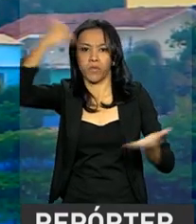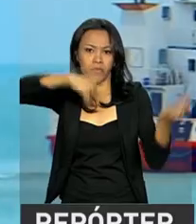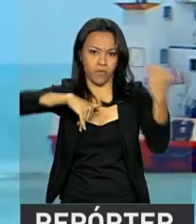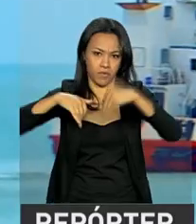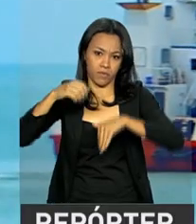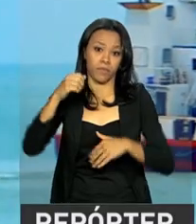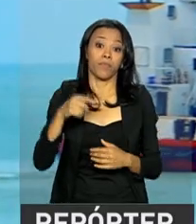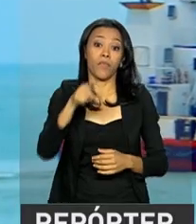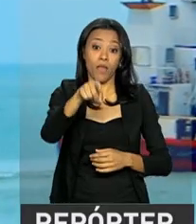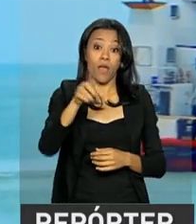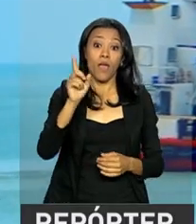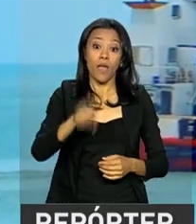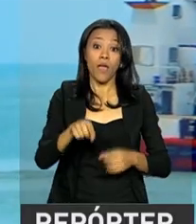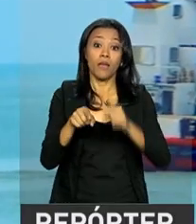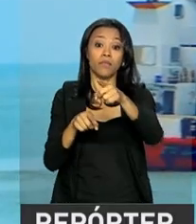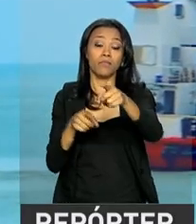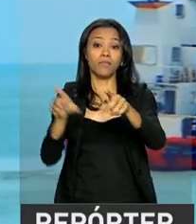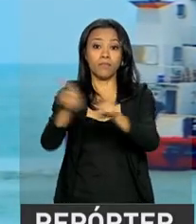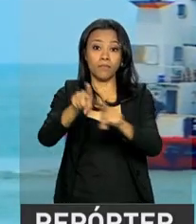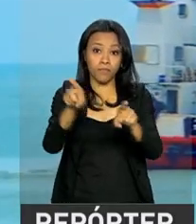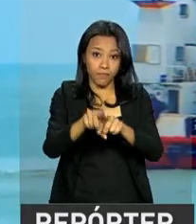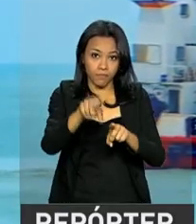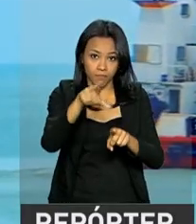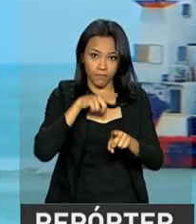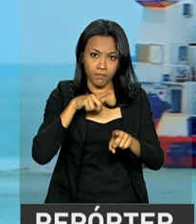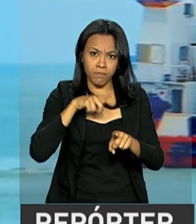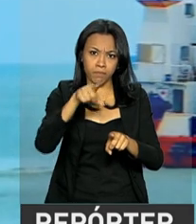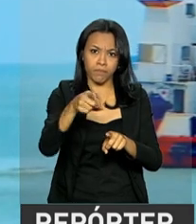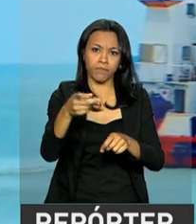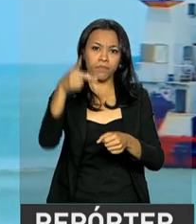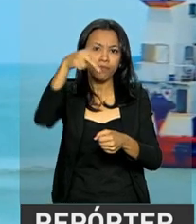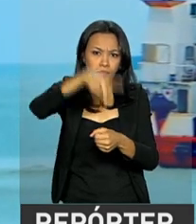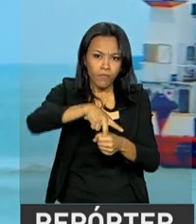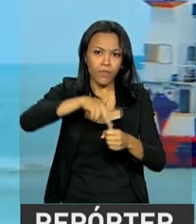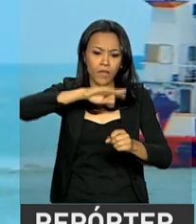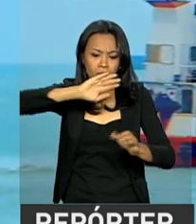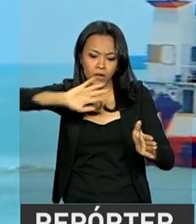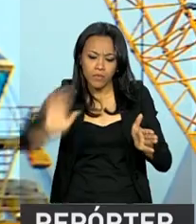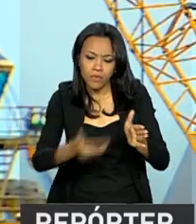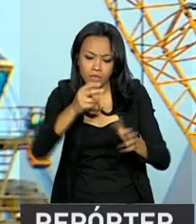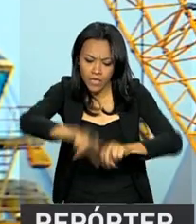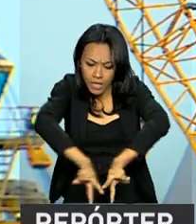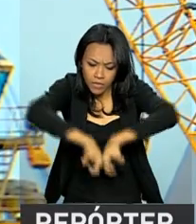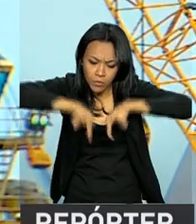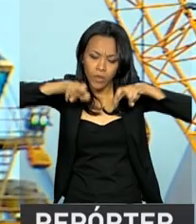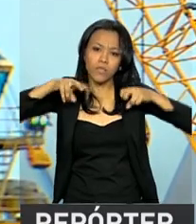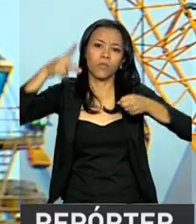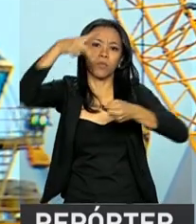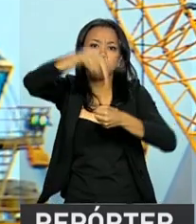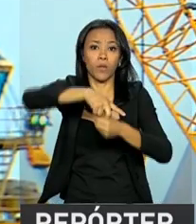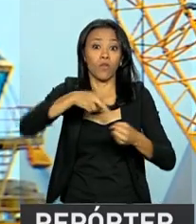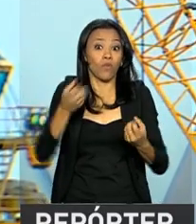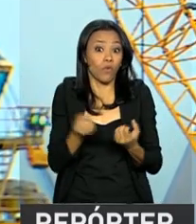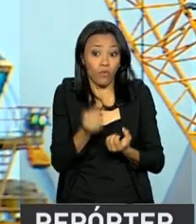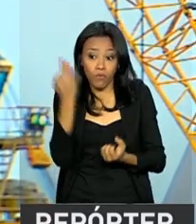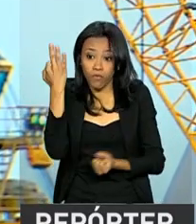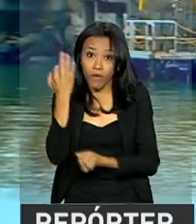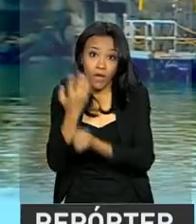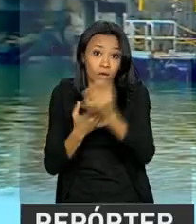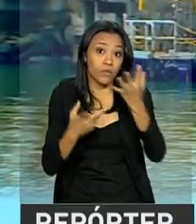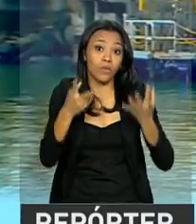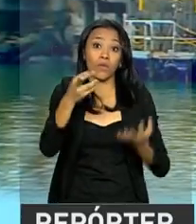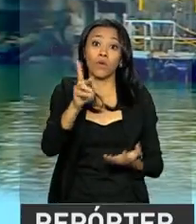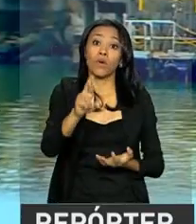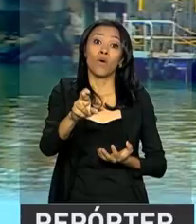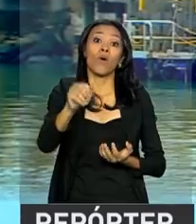royalties, espécie de pedágio pago pelas empresas na exploração do petróleo. E foram tantos royalties